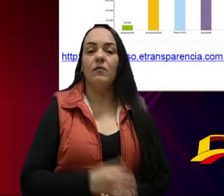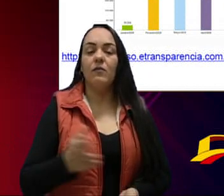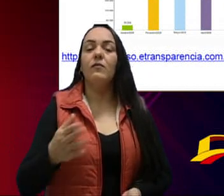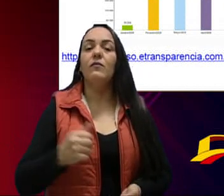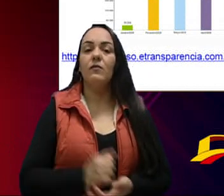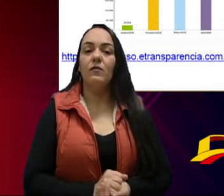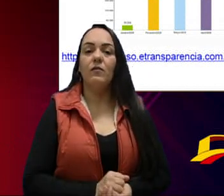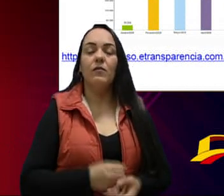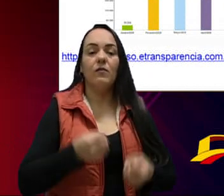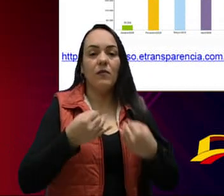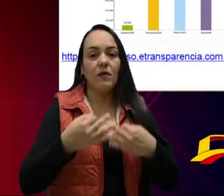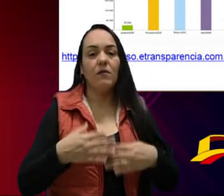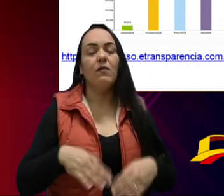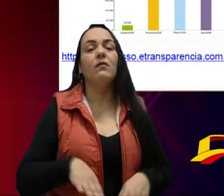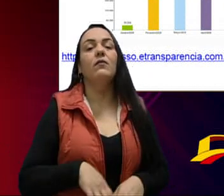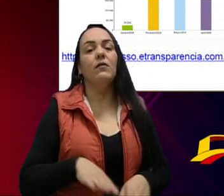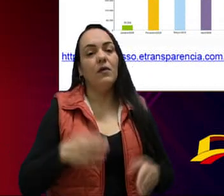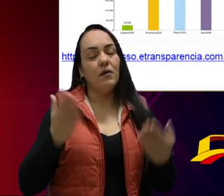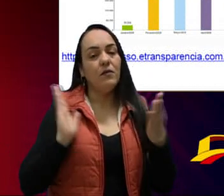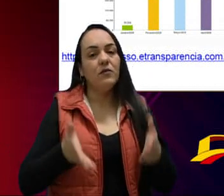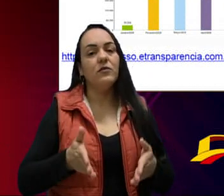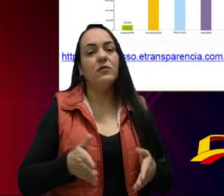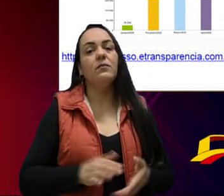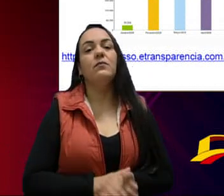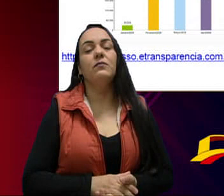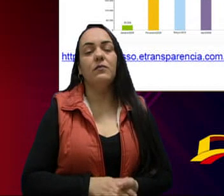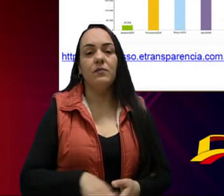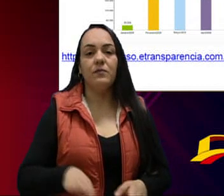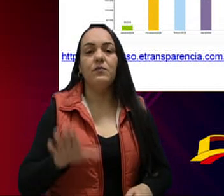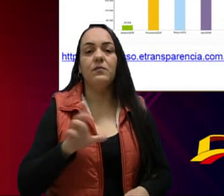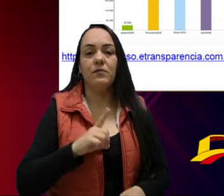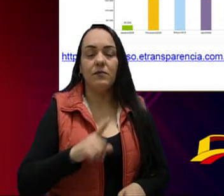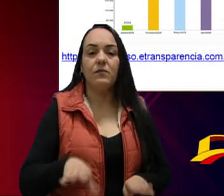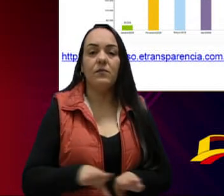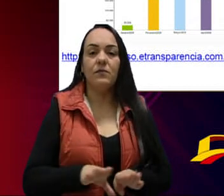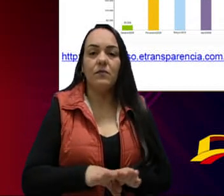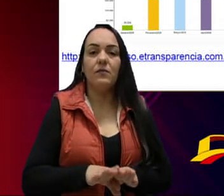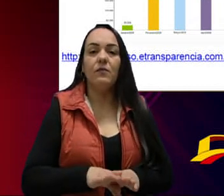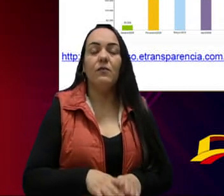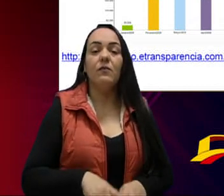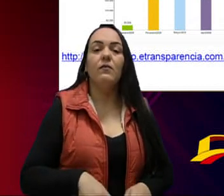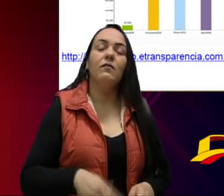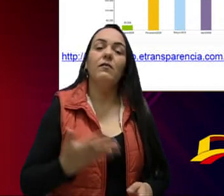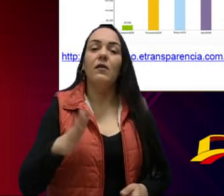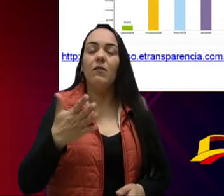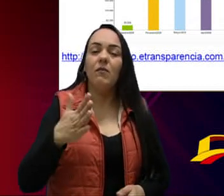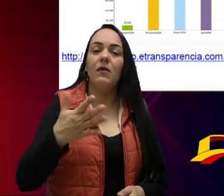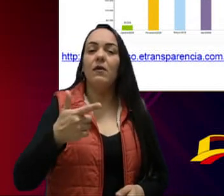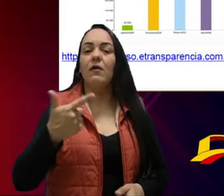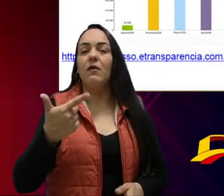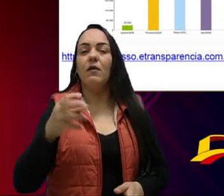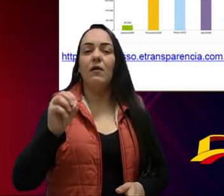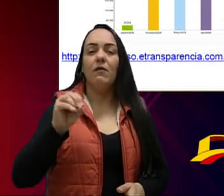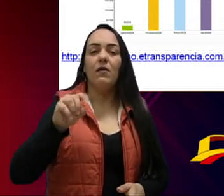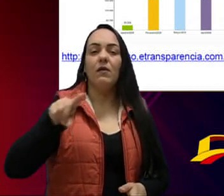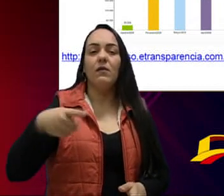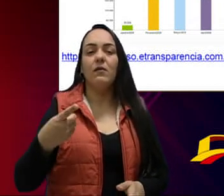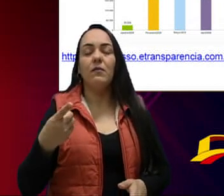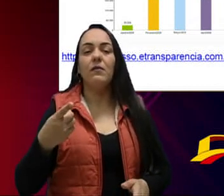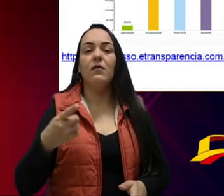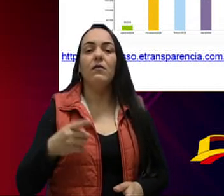já foi isso é tudo isso já foi atualizado era uma conta que a gente tinha por aí era de 20 perto de 20 milh a